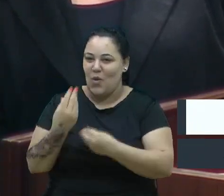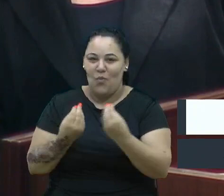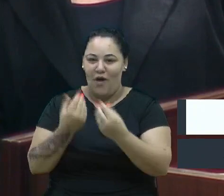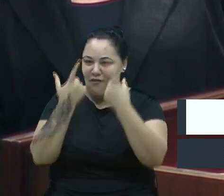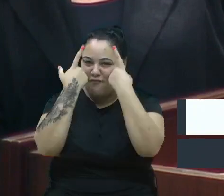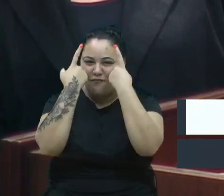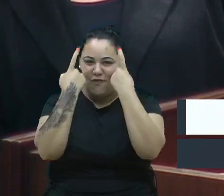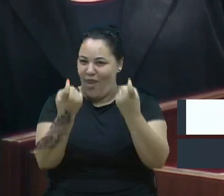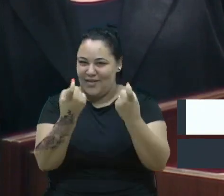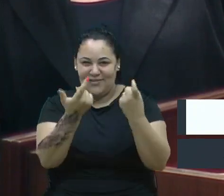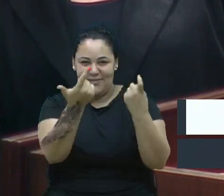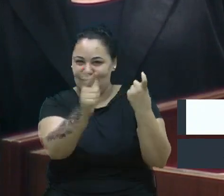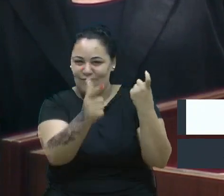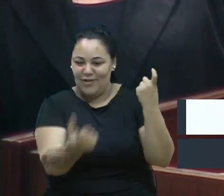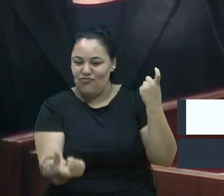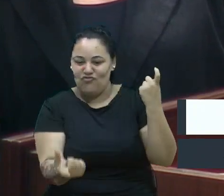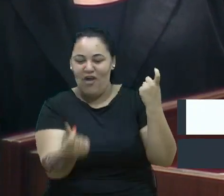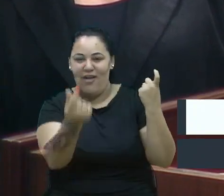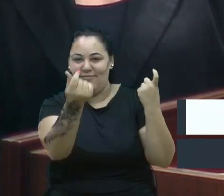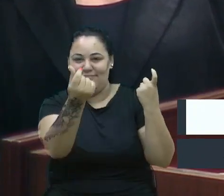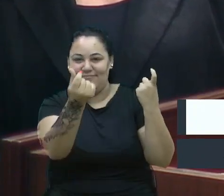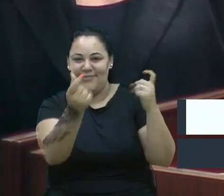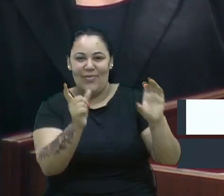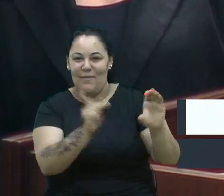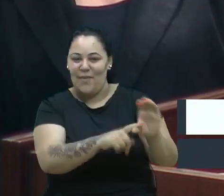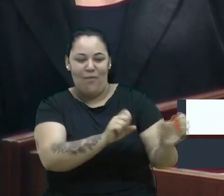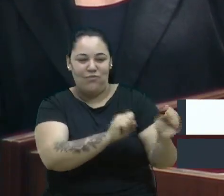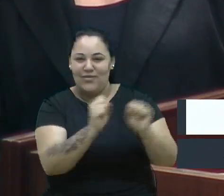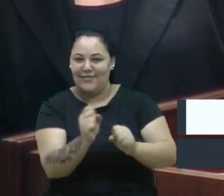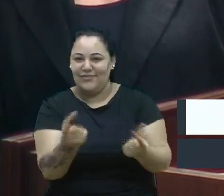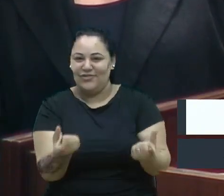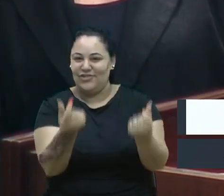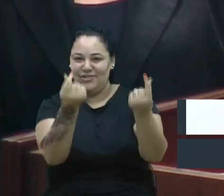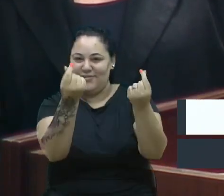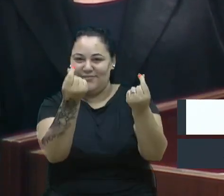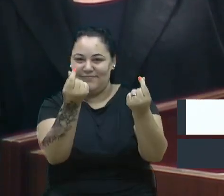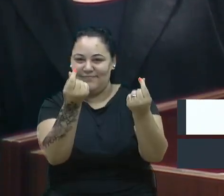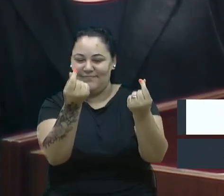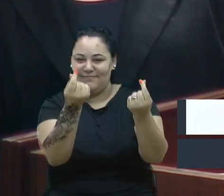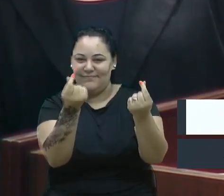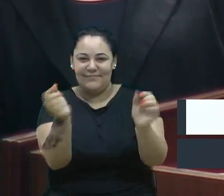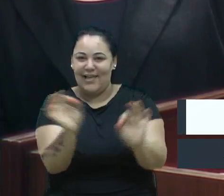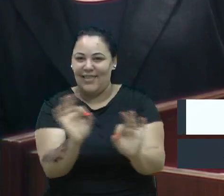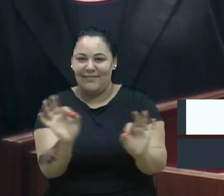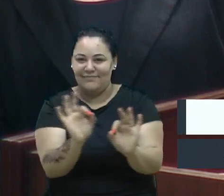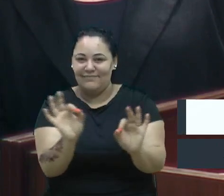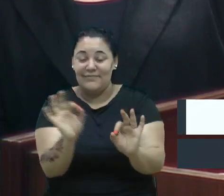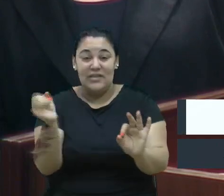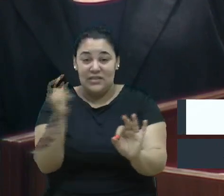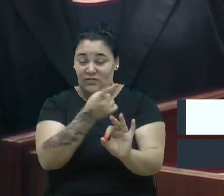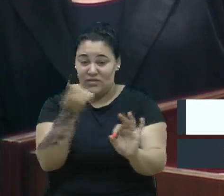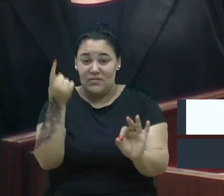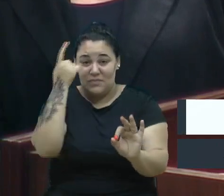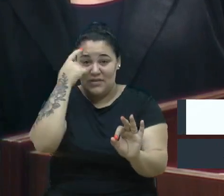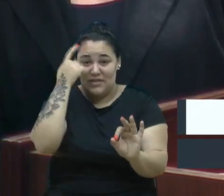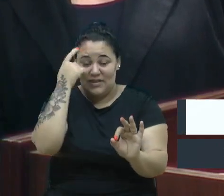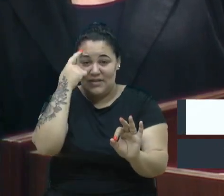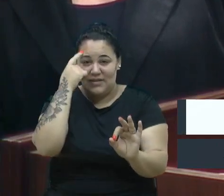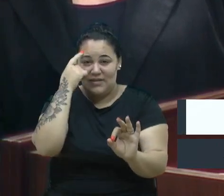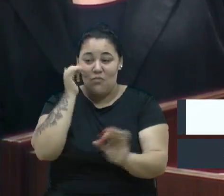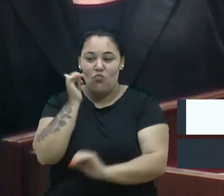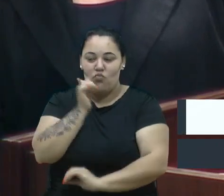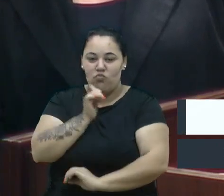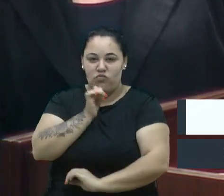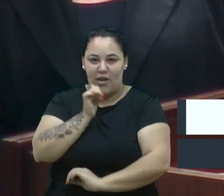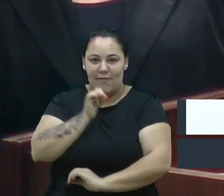não depende de poder remuneratório, financeiro. E se a gente pensa na Ana Hickman sofrendo